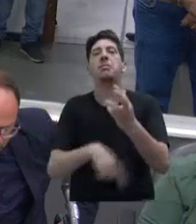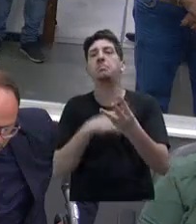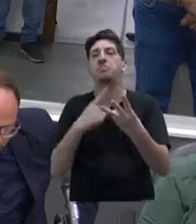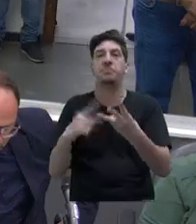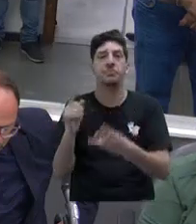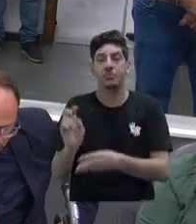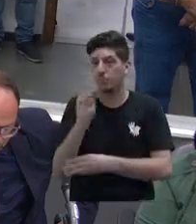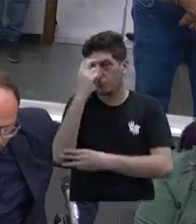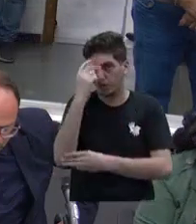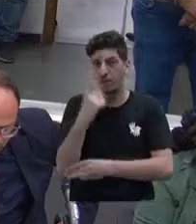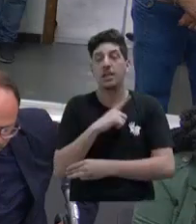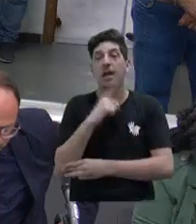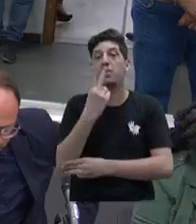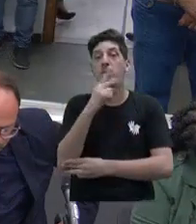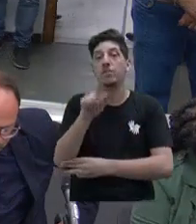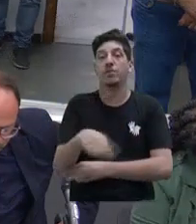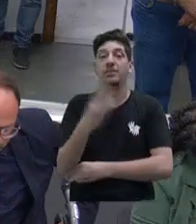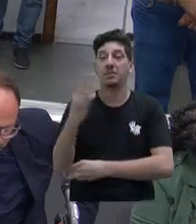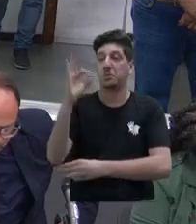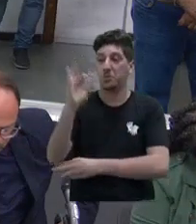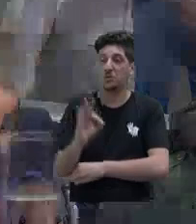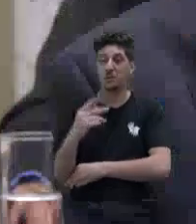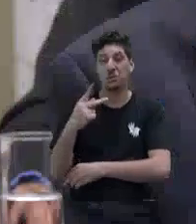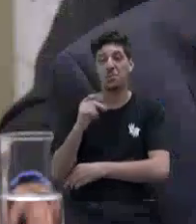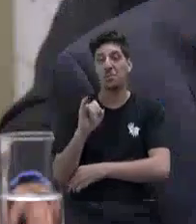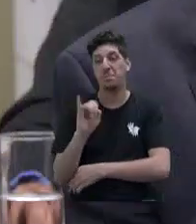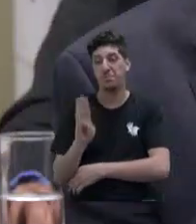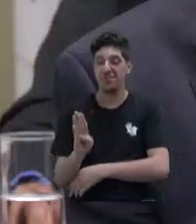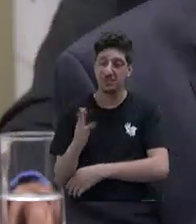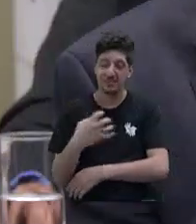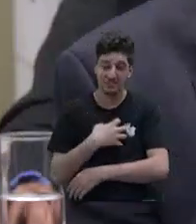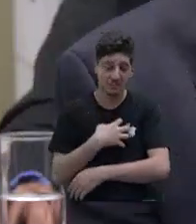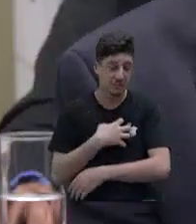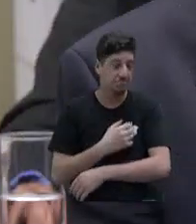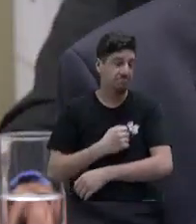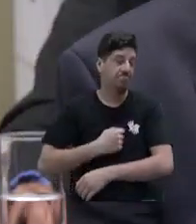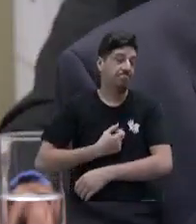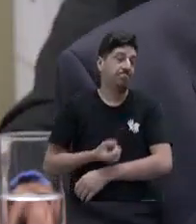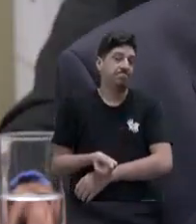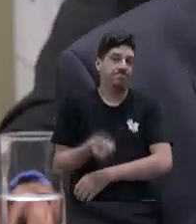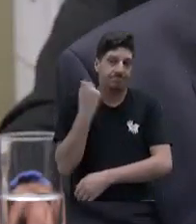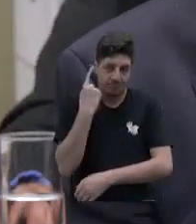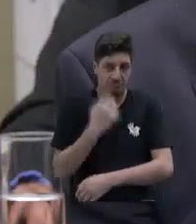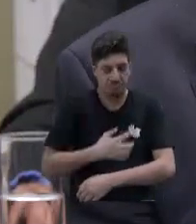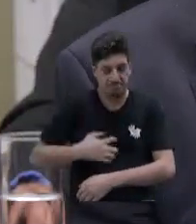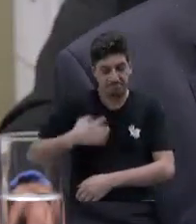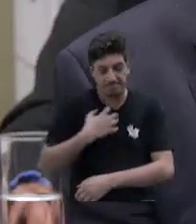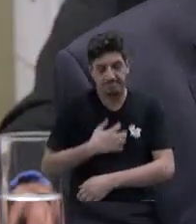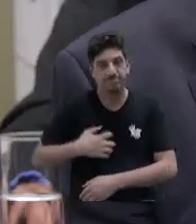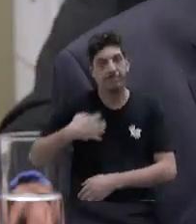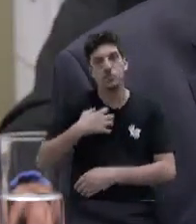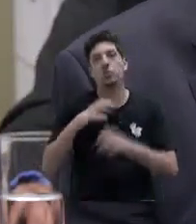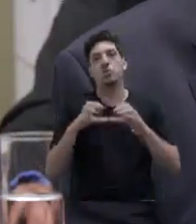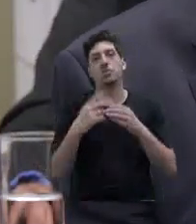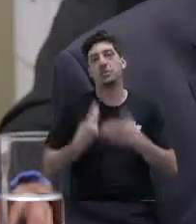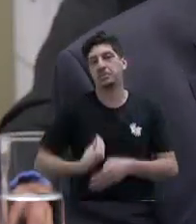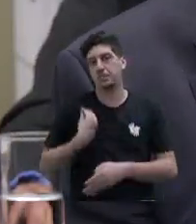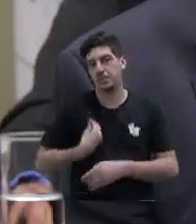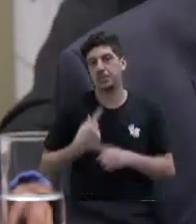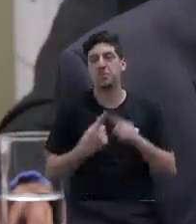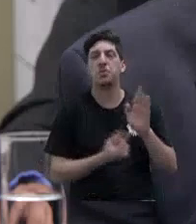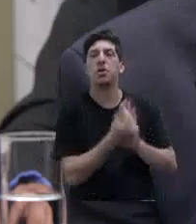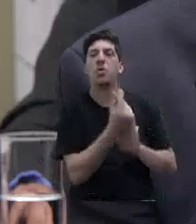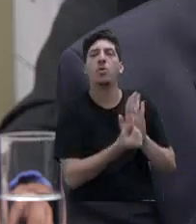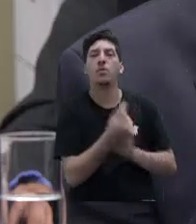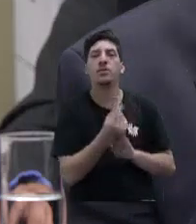PIB, isso nos incomoda, e eu tenho certeza que incomoda também toda a equipe aqui. Por que, que o orçamento